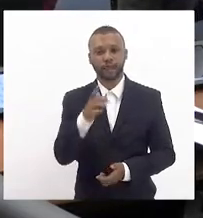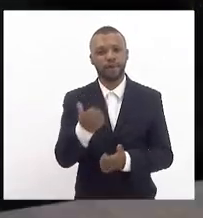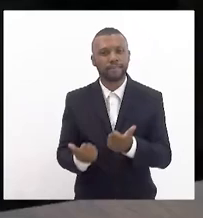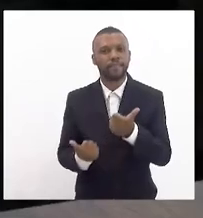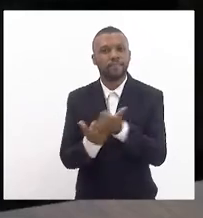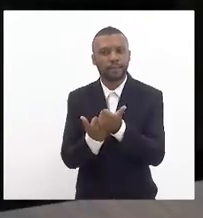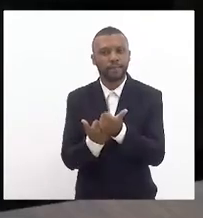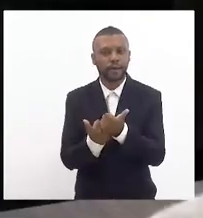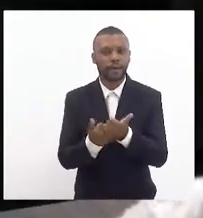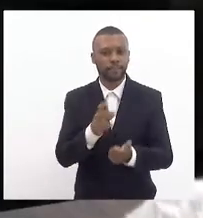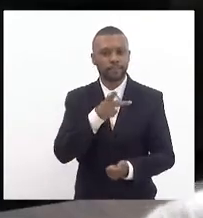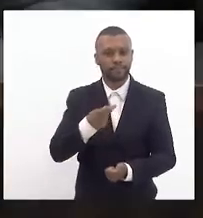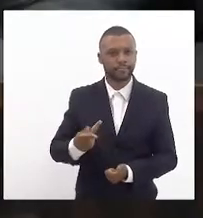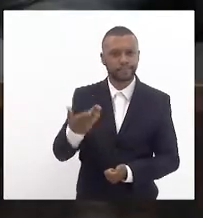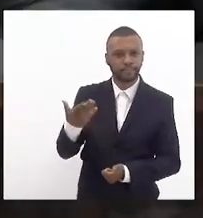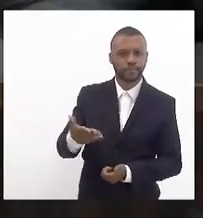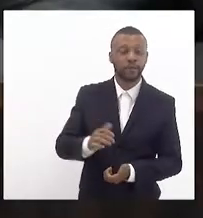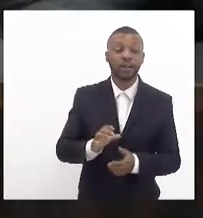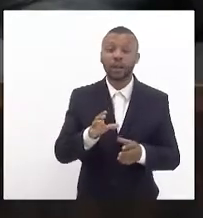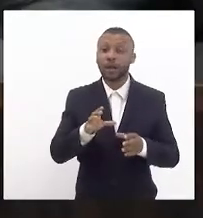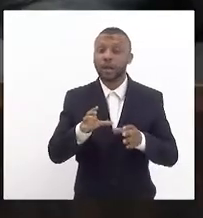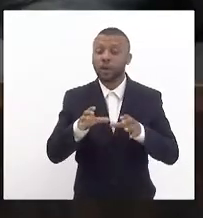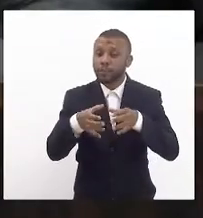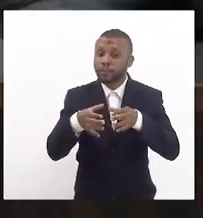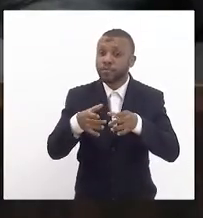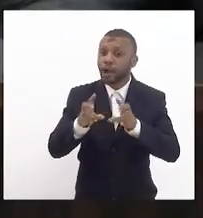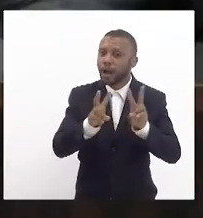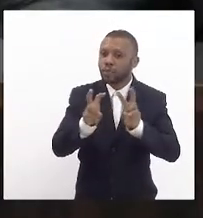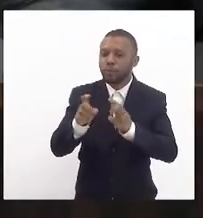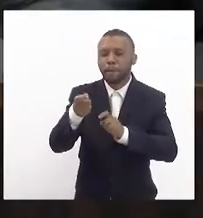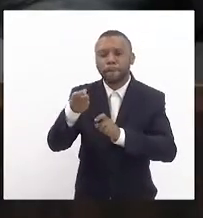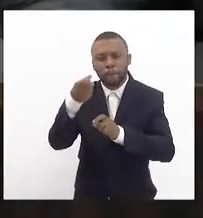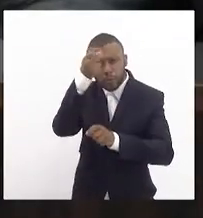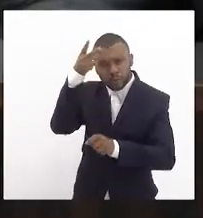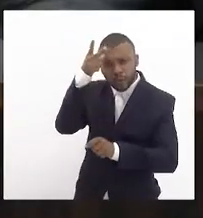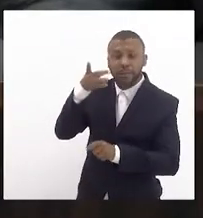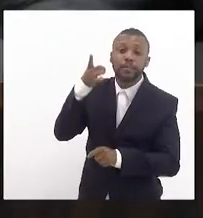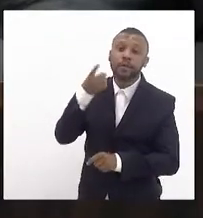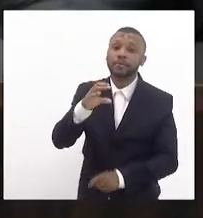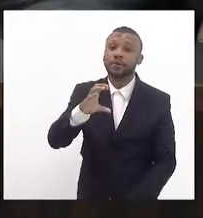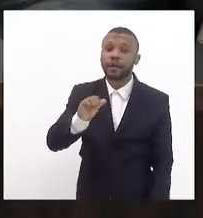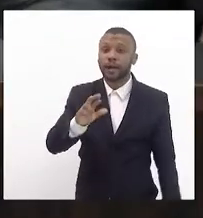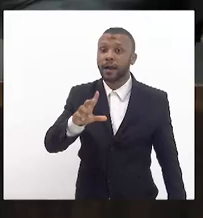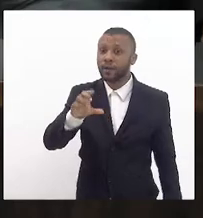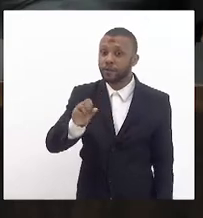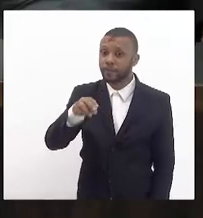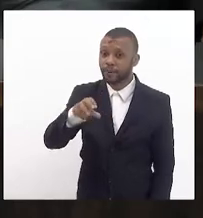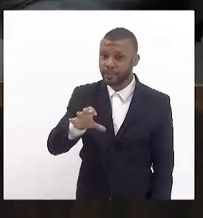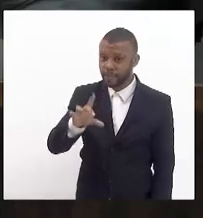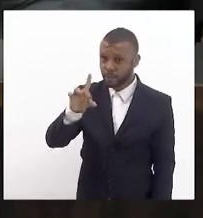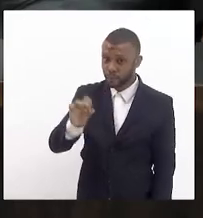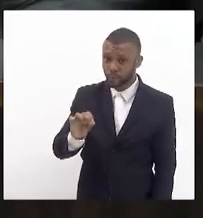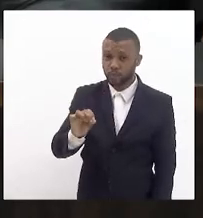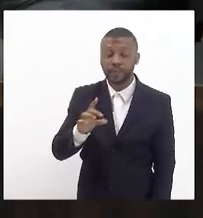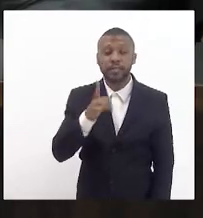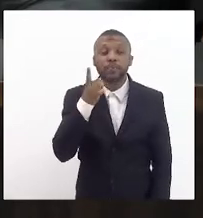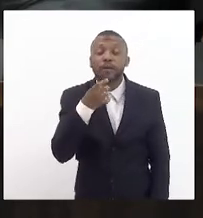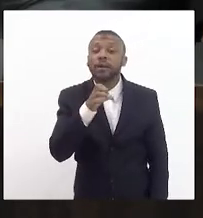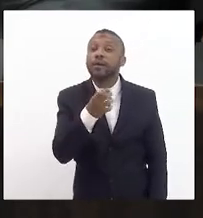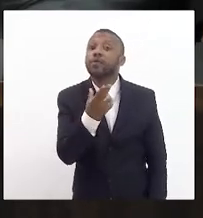Favorável, presidente. Pela Comissão de Assuntos Municipais, deputado Carlos Macedo. Deputado Carlos Macedo. Deputado Eurico